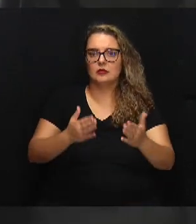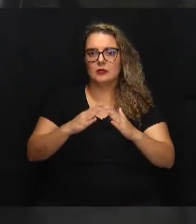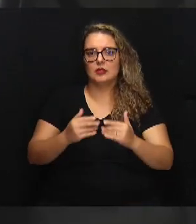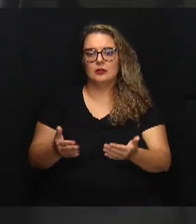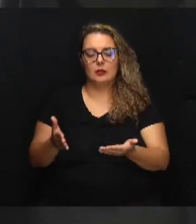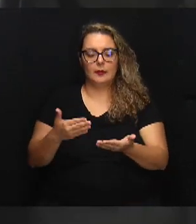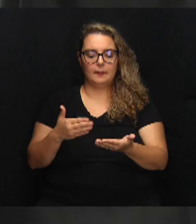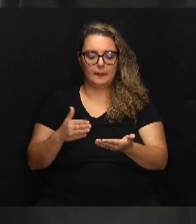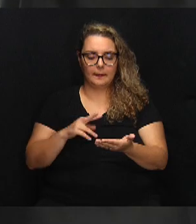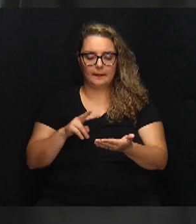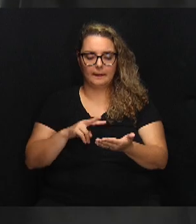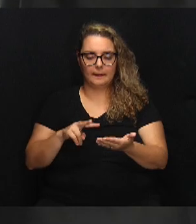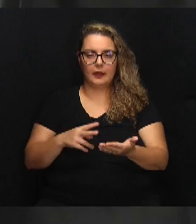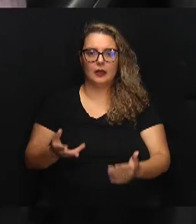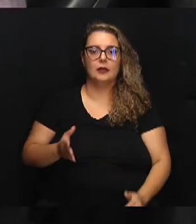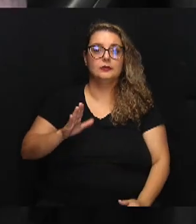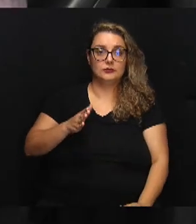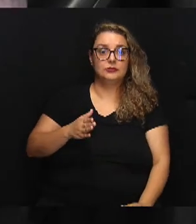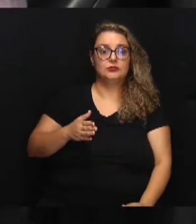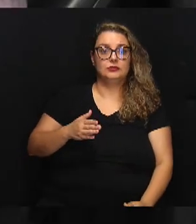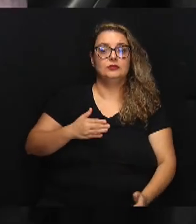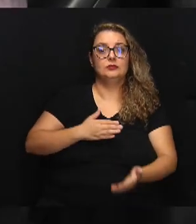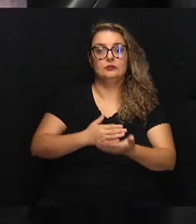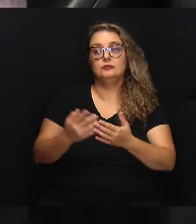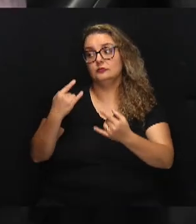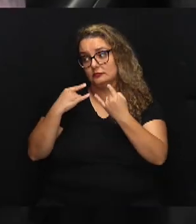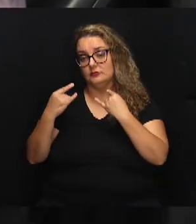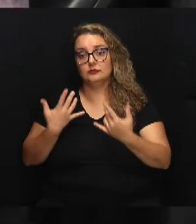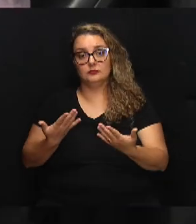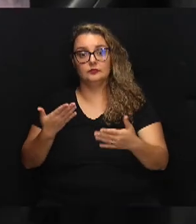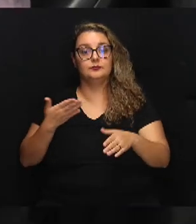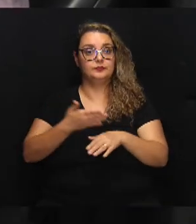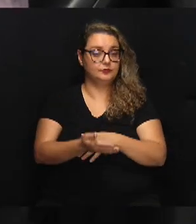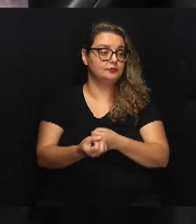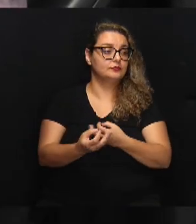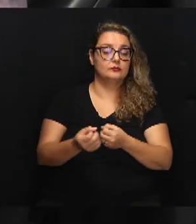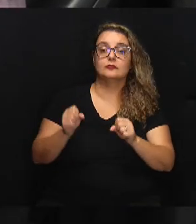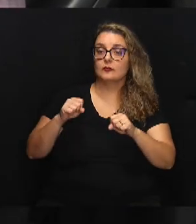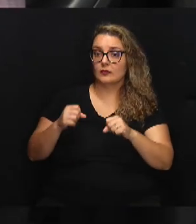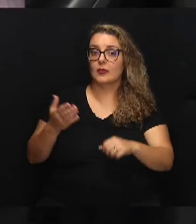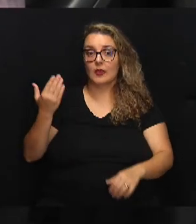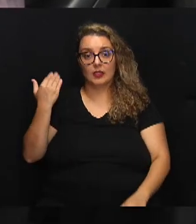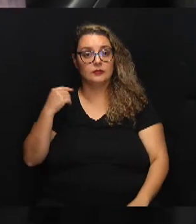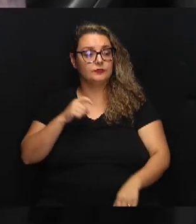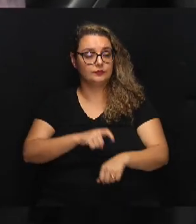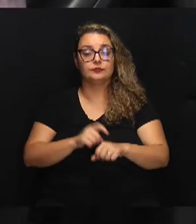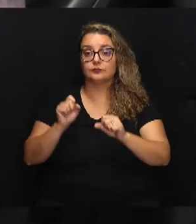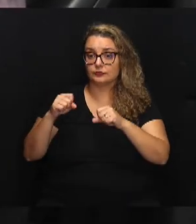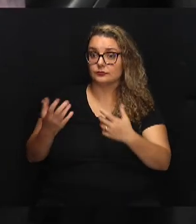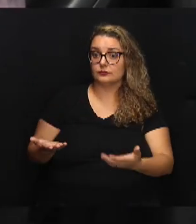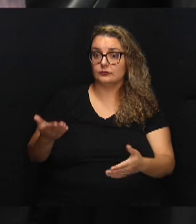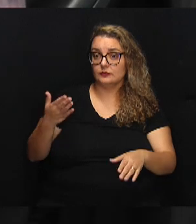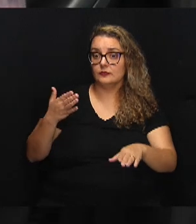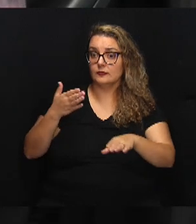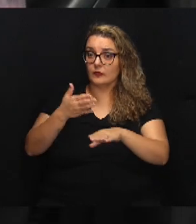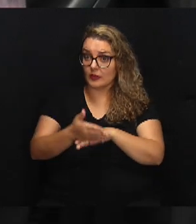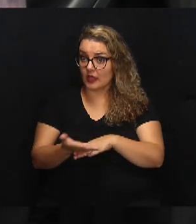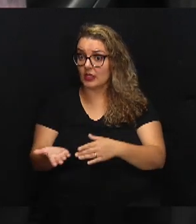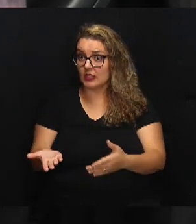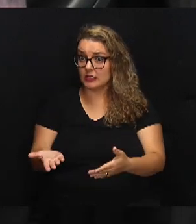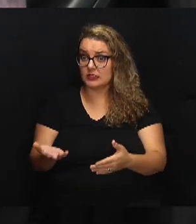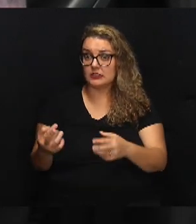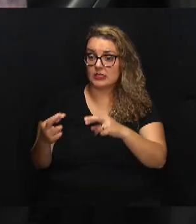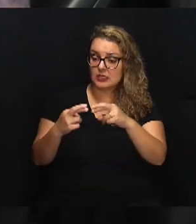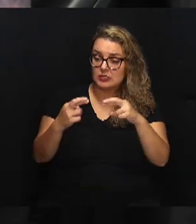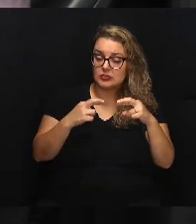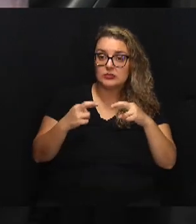gente folheava muito, já estava muito interessado. Esse acesso à informação naquele Sim, tempo, sim. né? E acesso assim, às